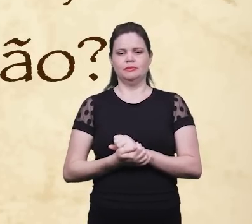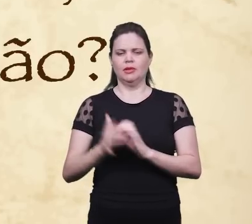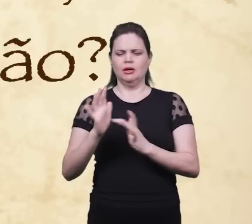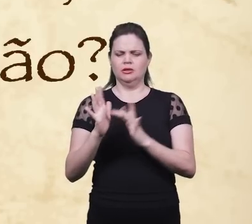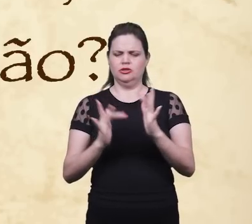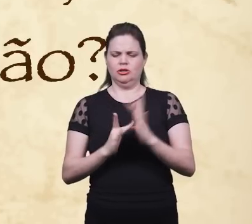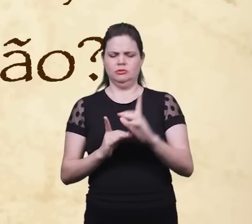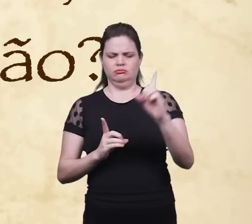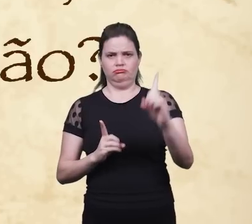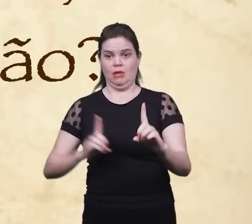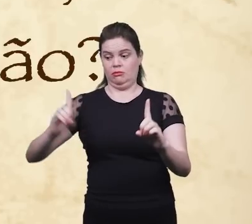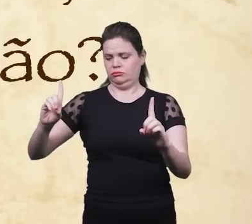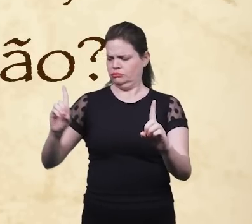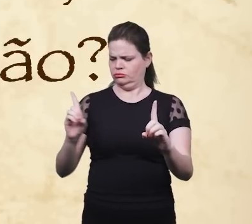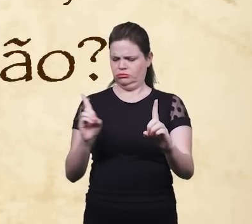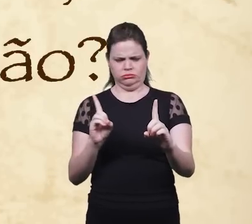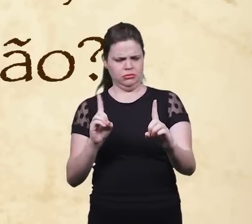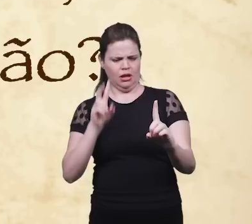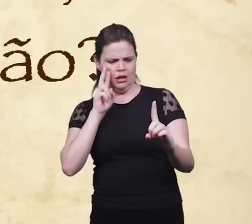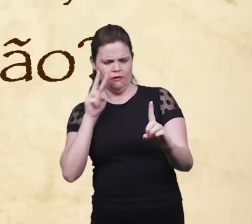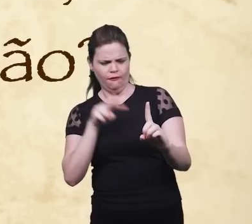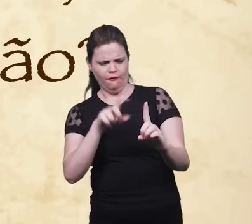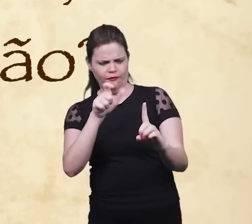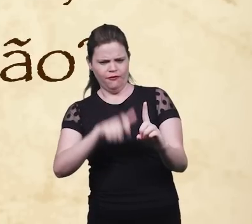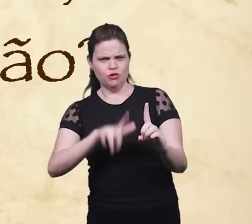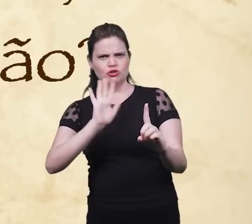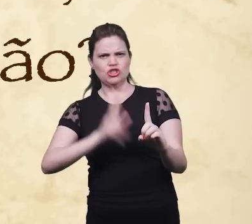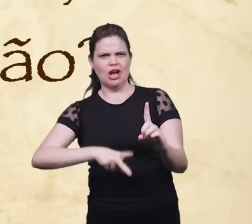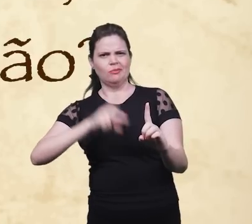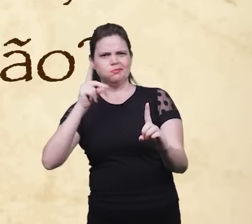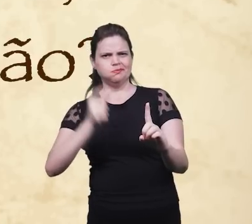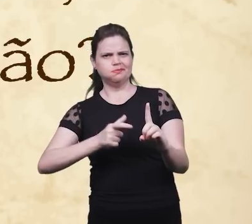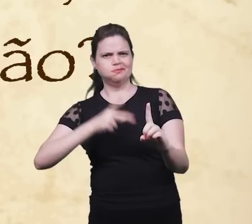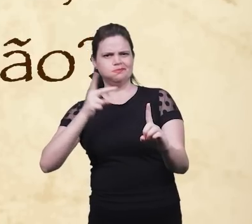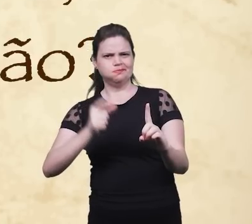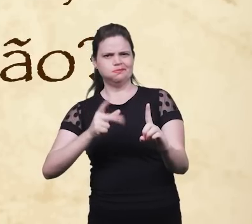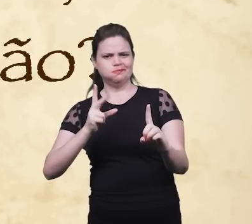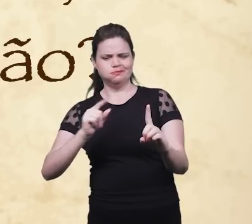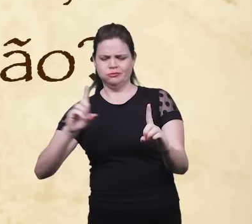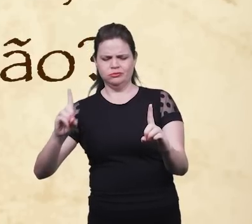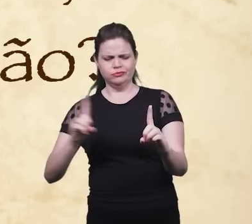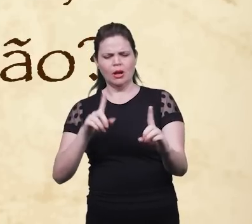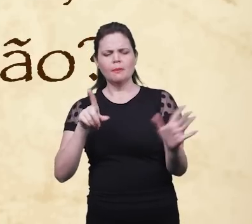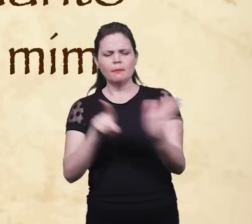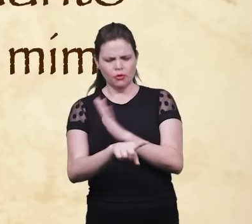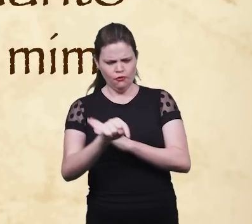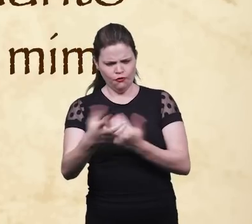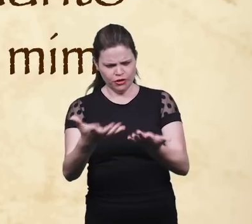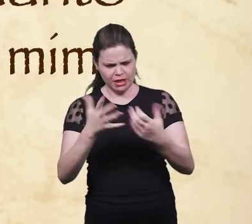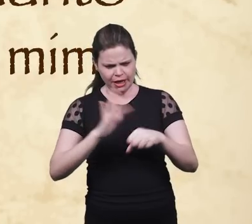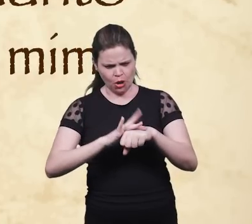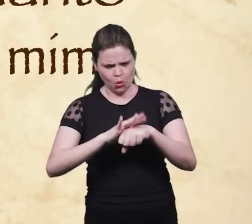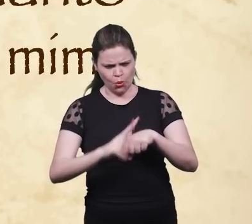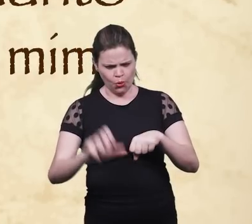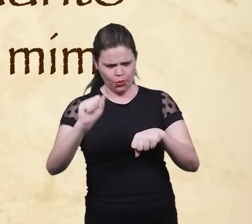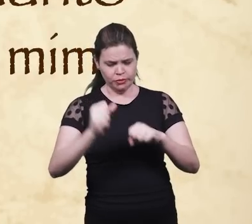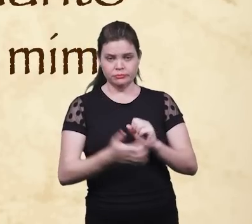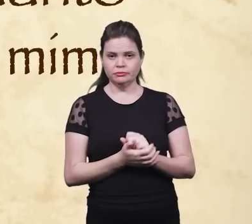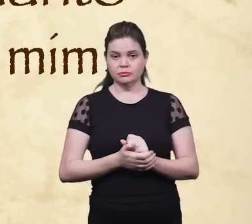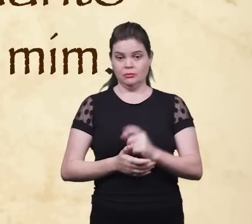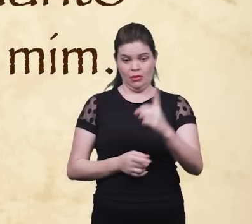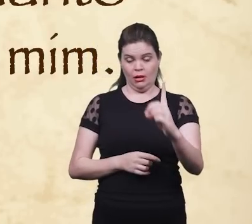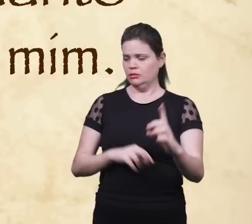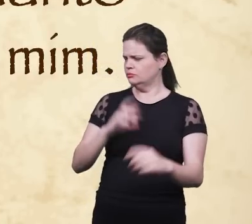deitado, sabendo que estava neste estado havia muito tempo, disse-lhe: Queres ficar são? O enfermo